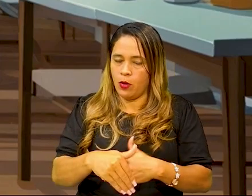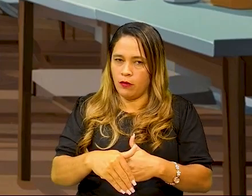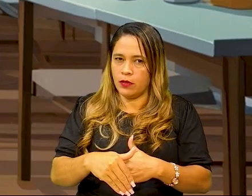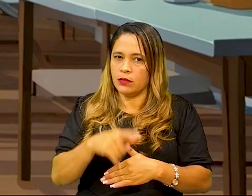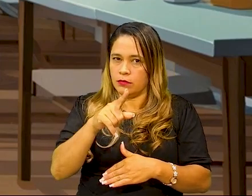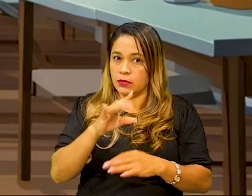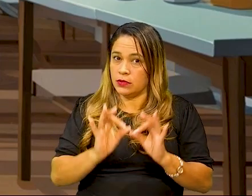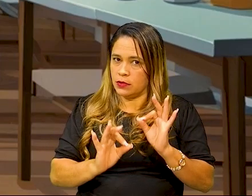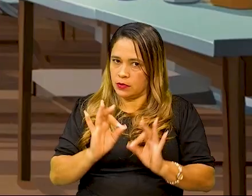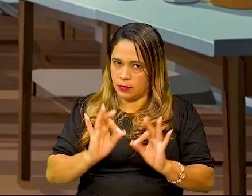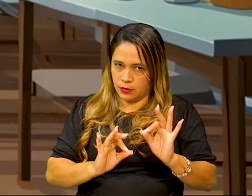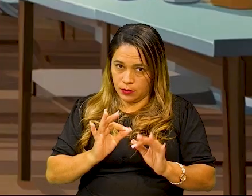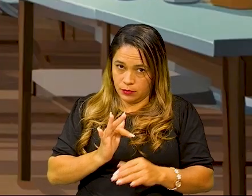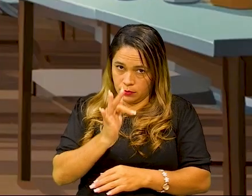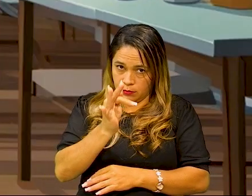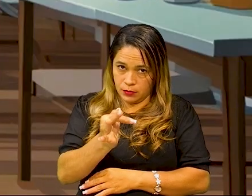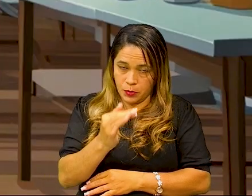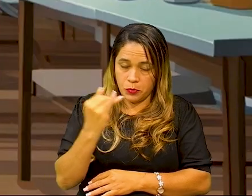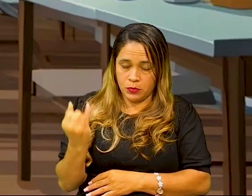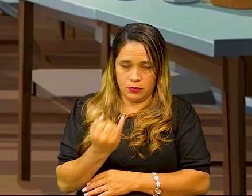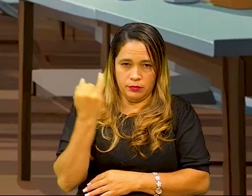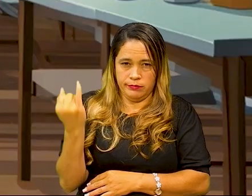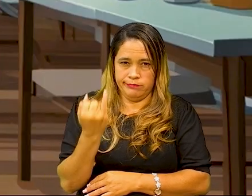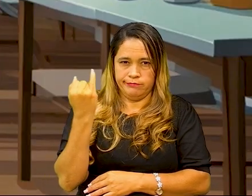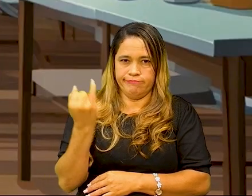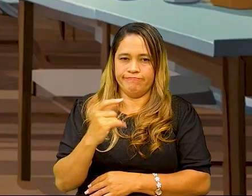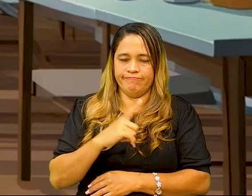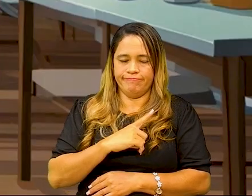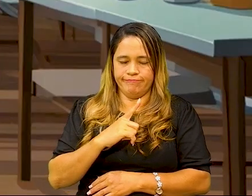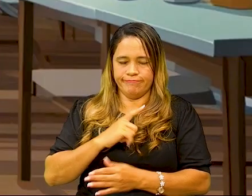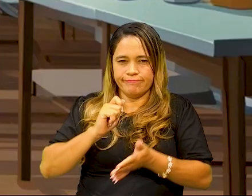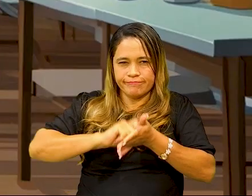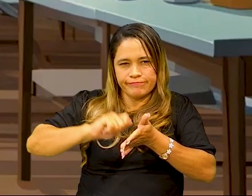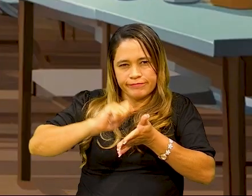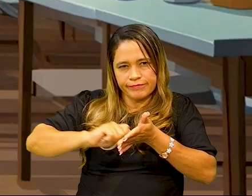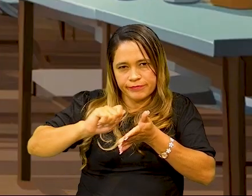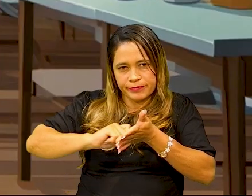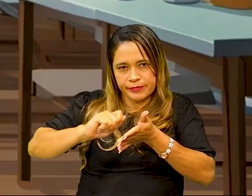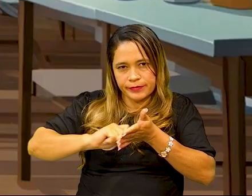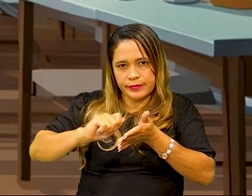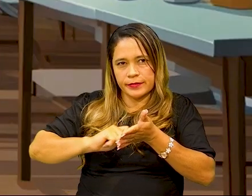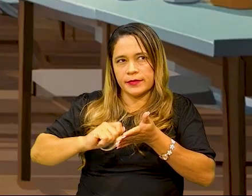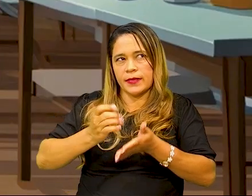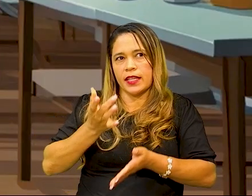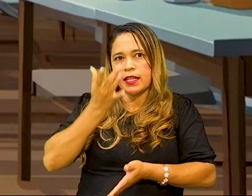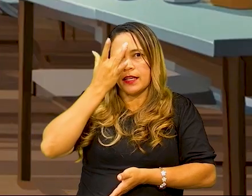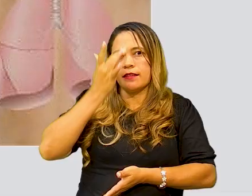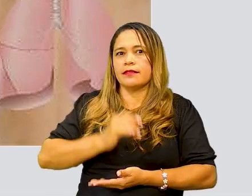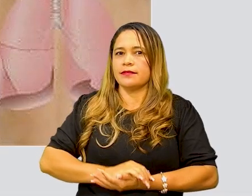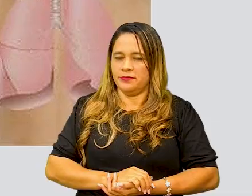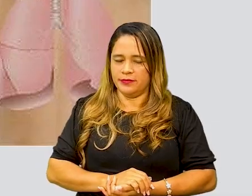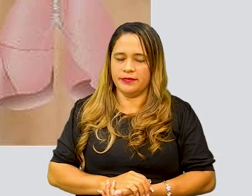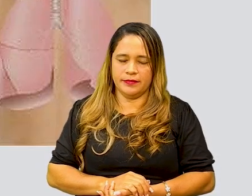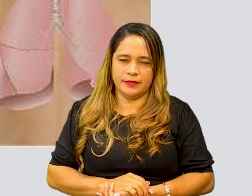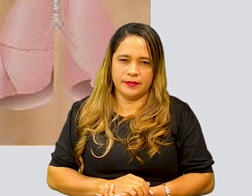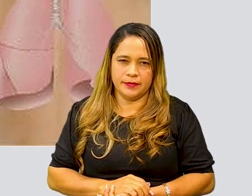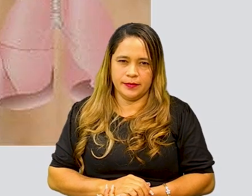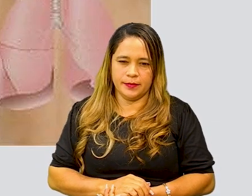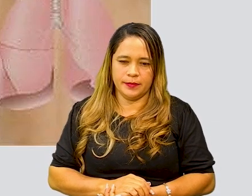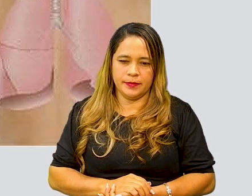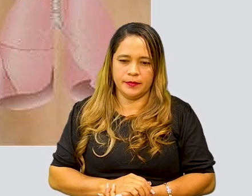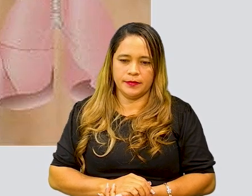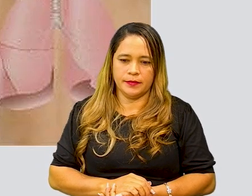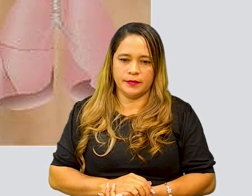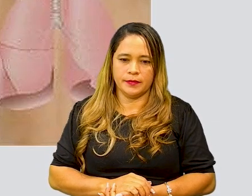seu futuro. Então é muito importante que a gente tenha tudo isso muito bem anotado e muito bem enfatizado, ok? Vamos para a tela comigo de novo?